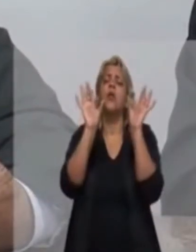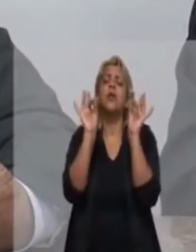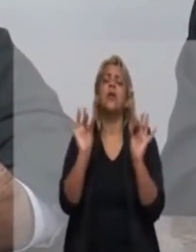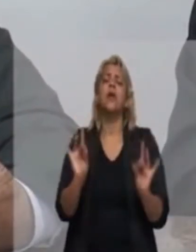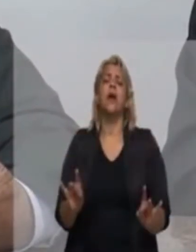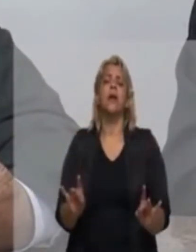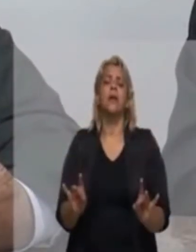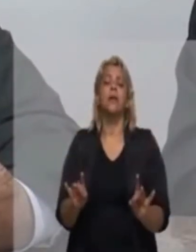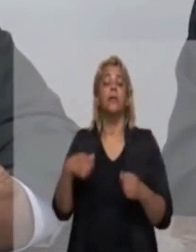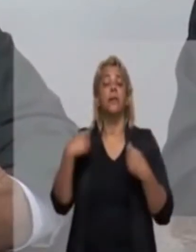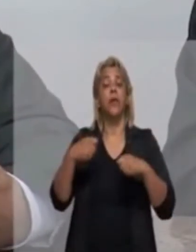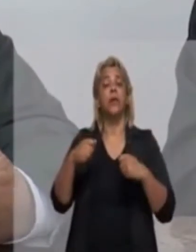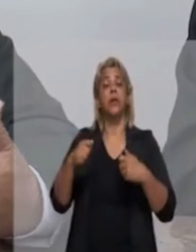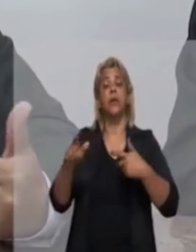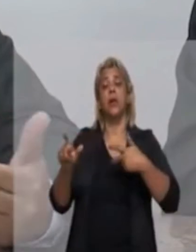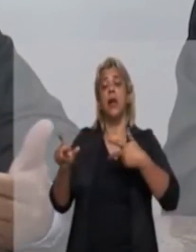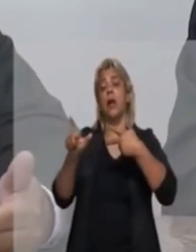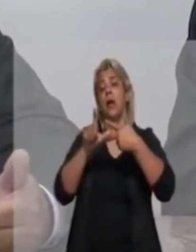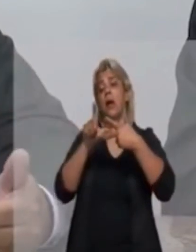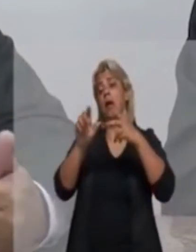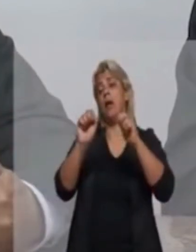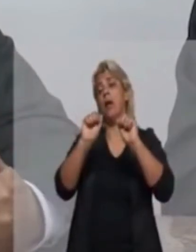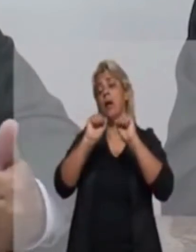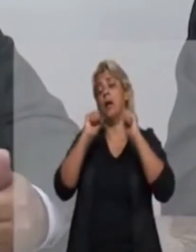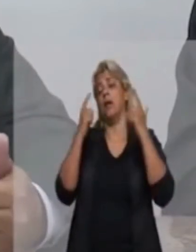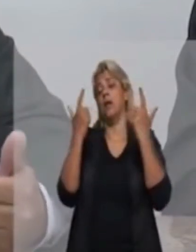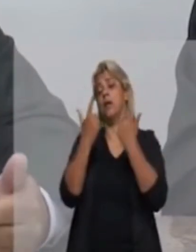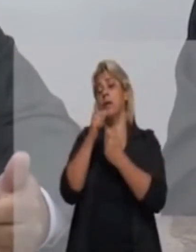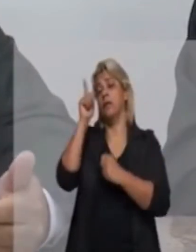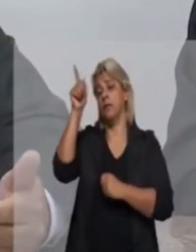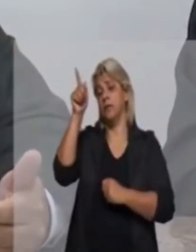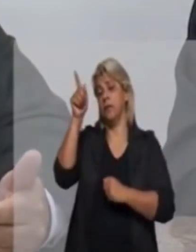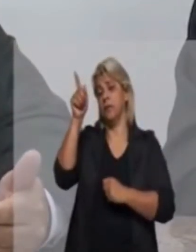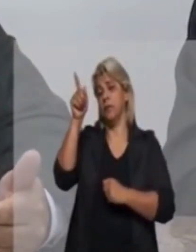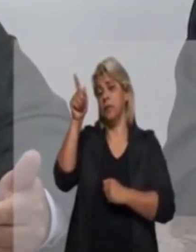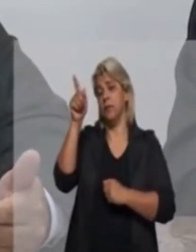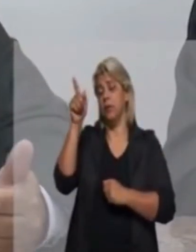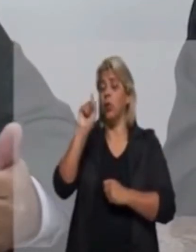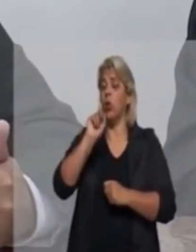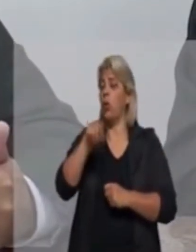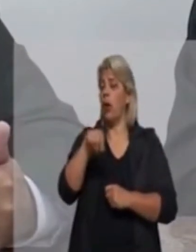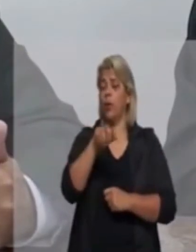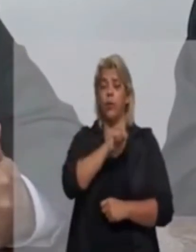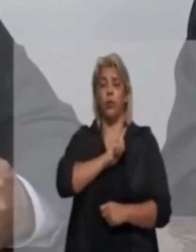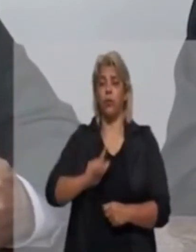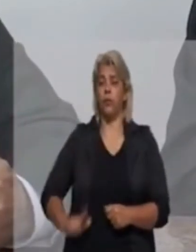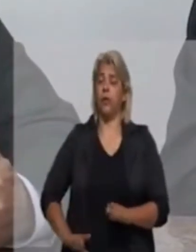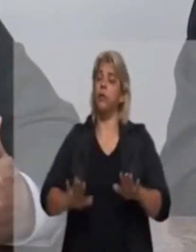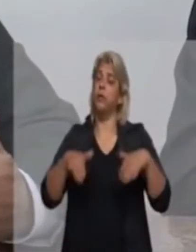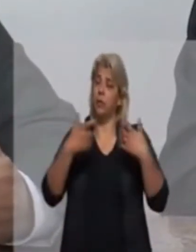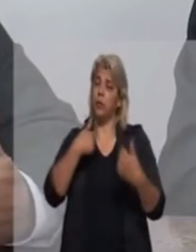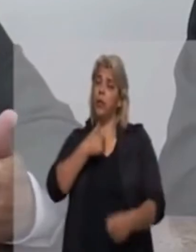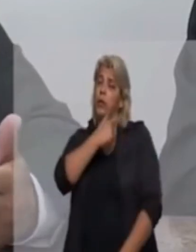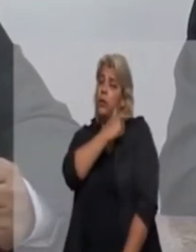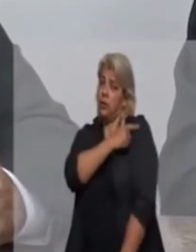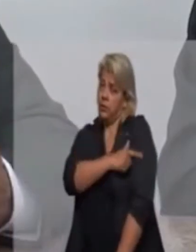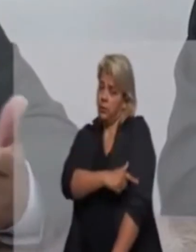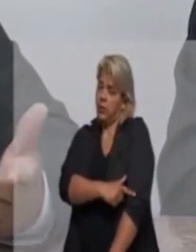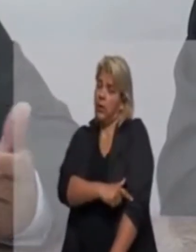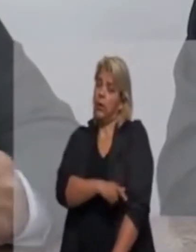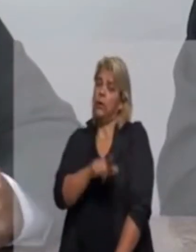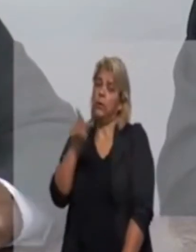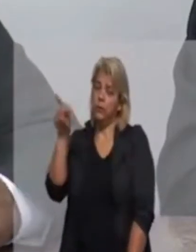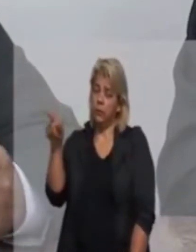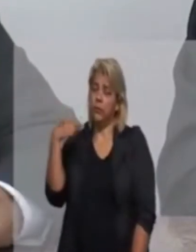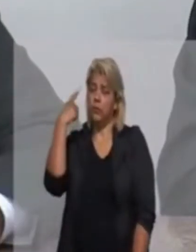é o Executivo eu faço requerimento para o Executivo eu não faço com a base do governo então eu respeito o vereador do meu partido que